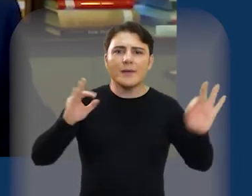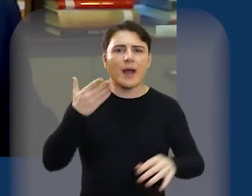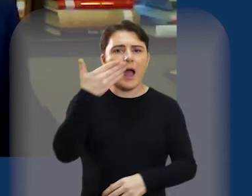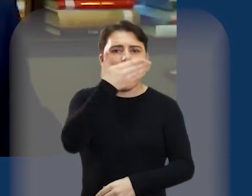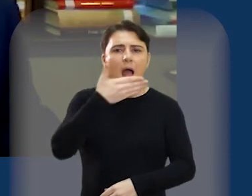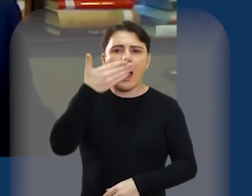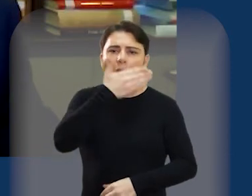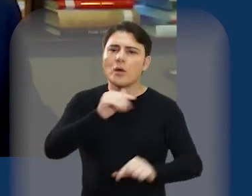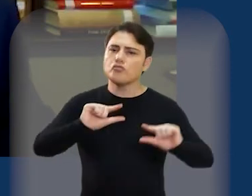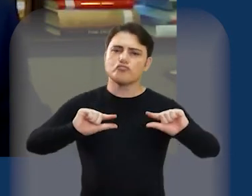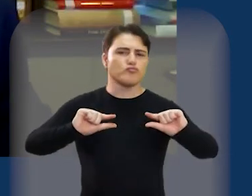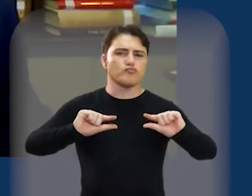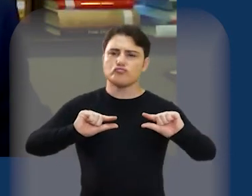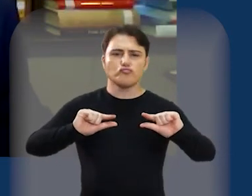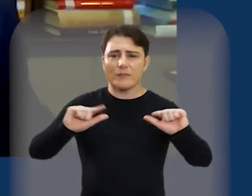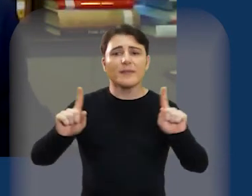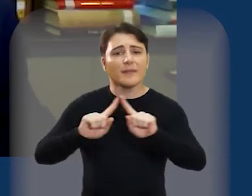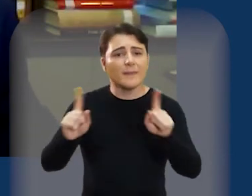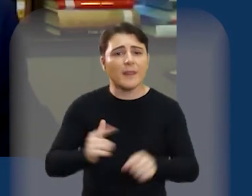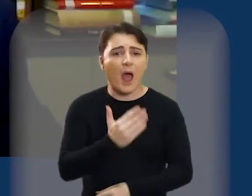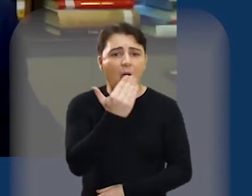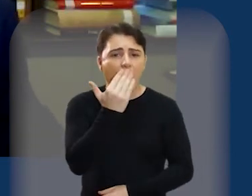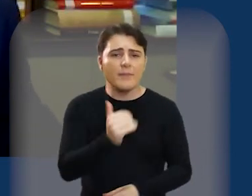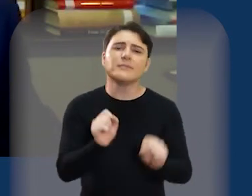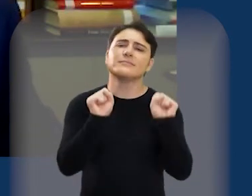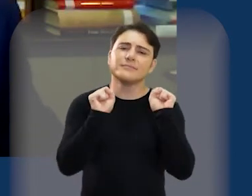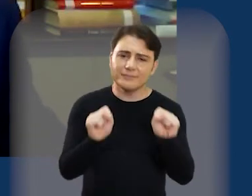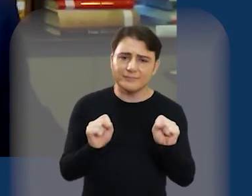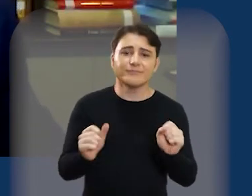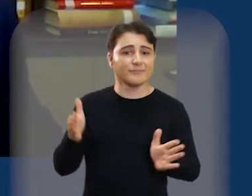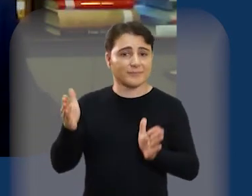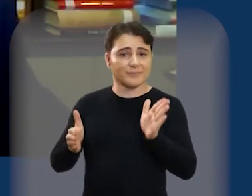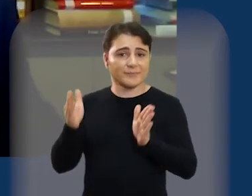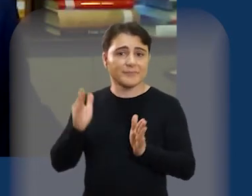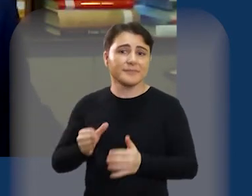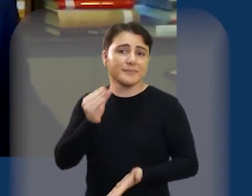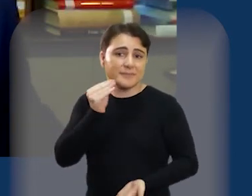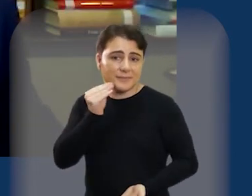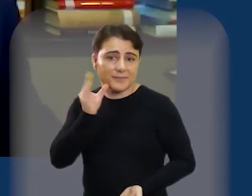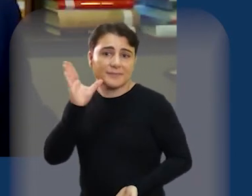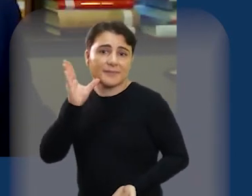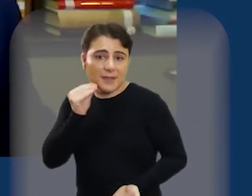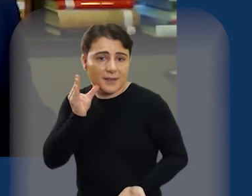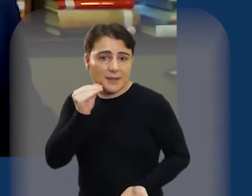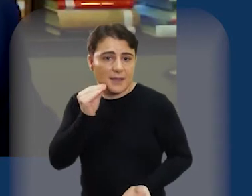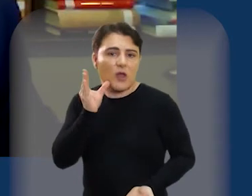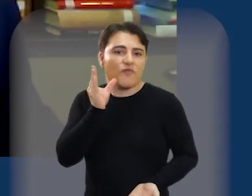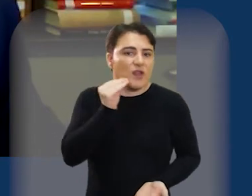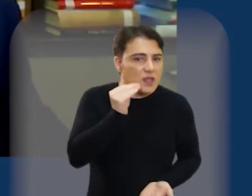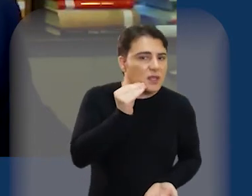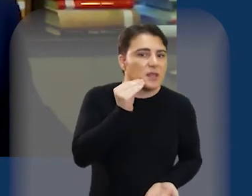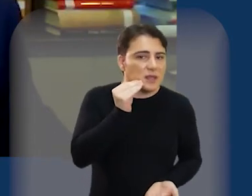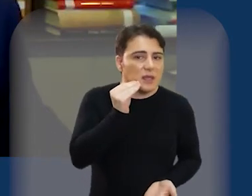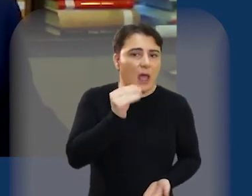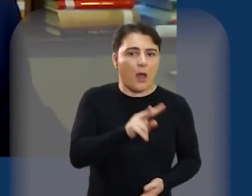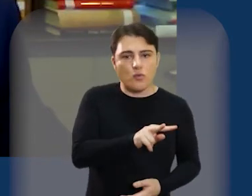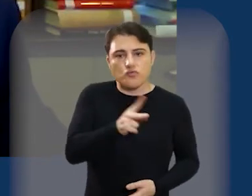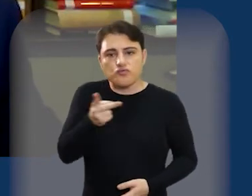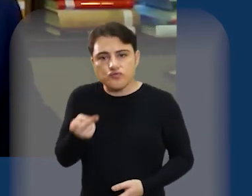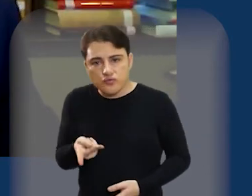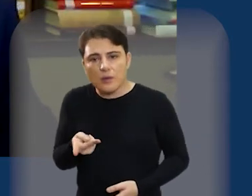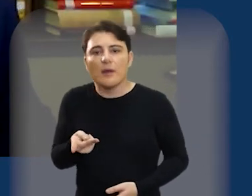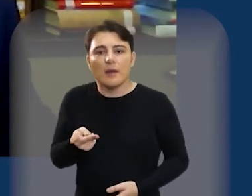índice glicêmico relativamente baixo. Portanto, pode ser utilizada, ela pode